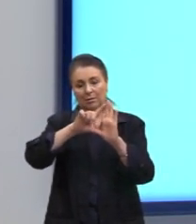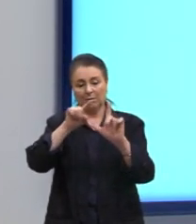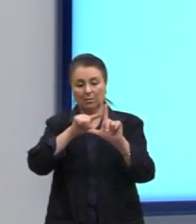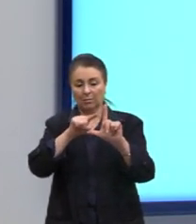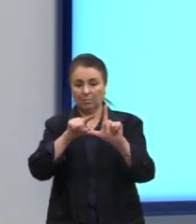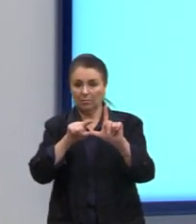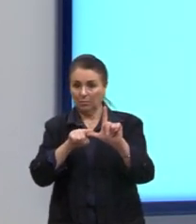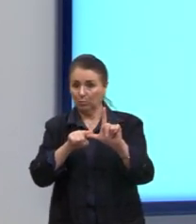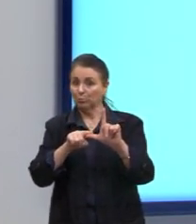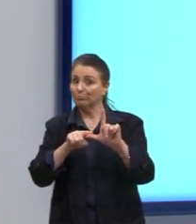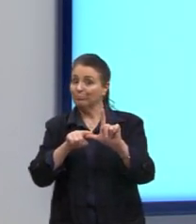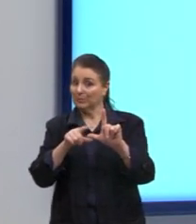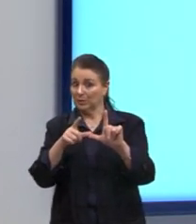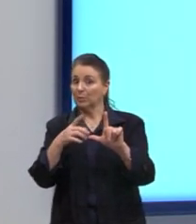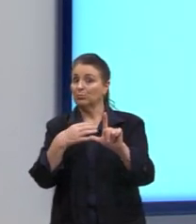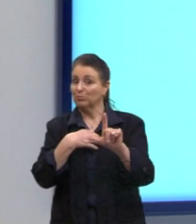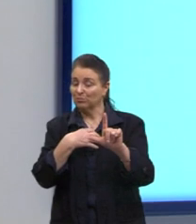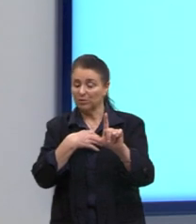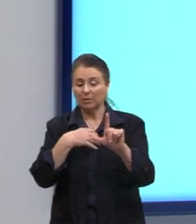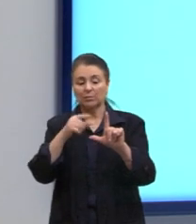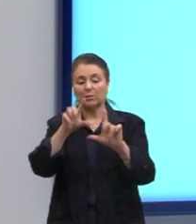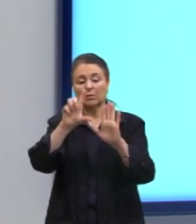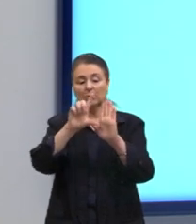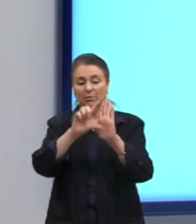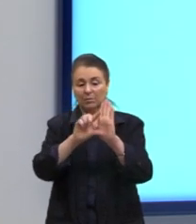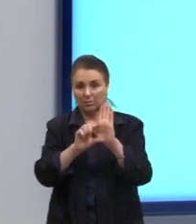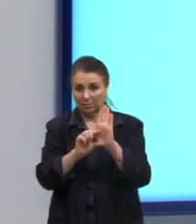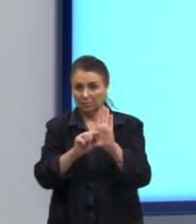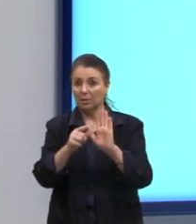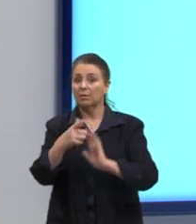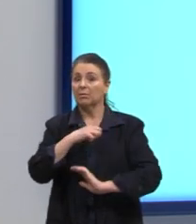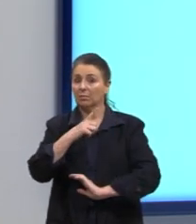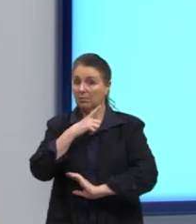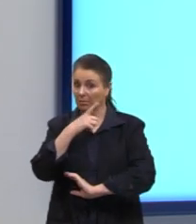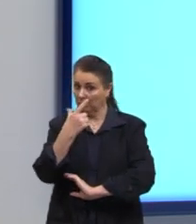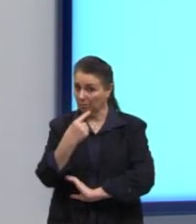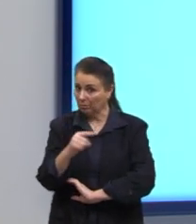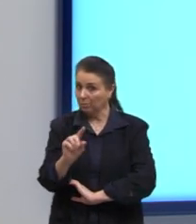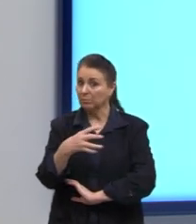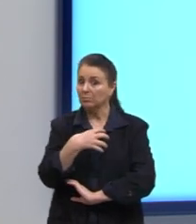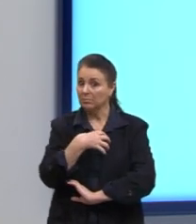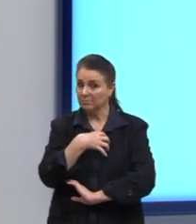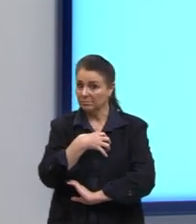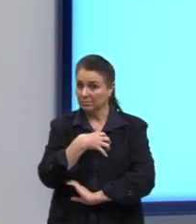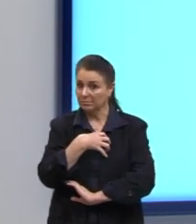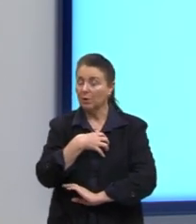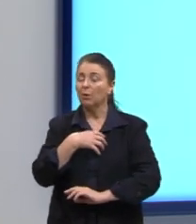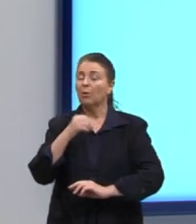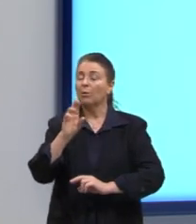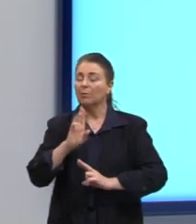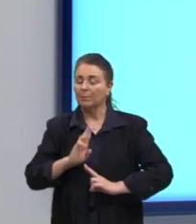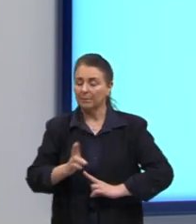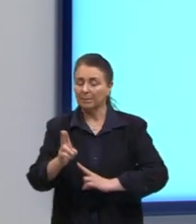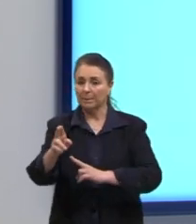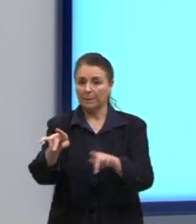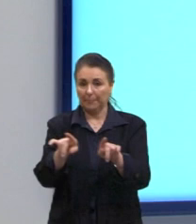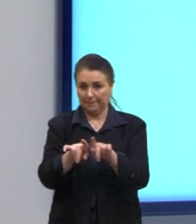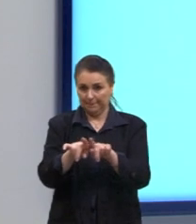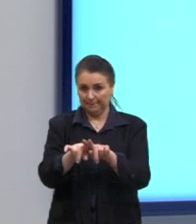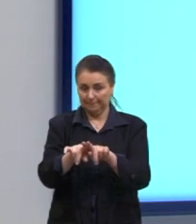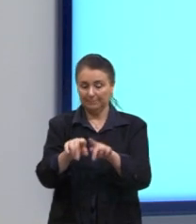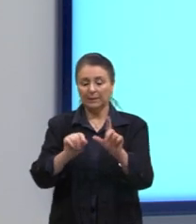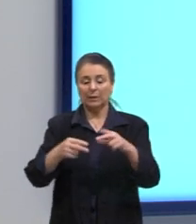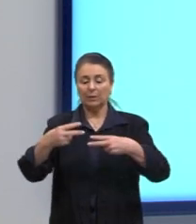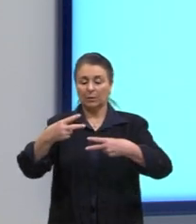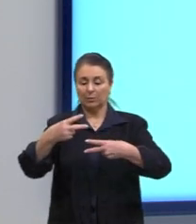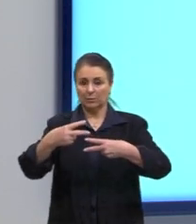comportamento se ela é decrescente o ângulo vai ter outro comportamento ou constante também então o